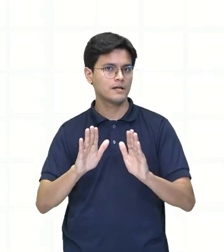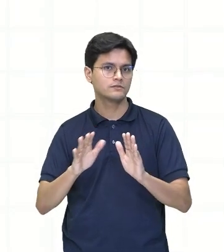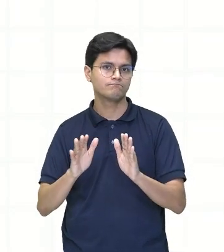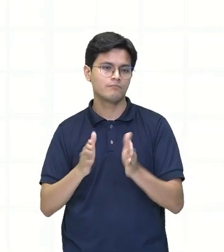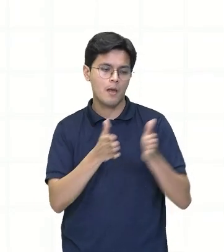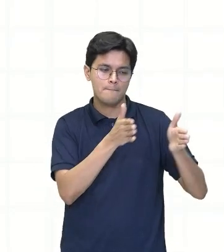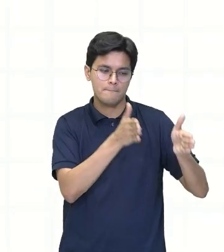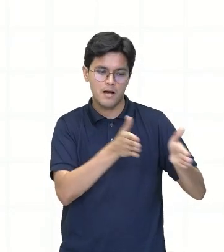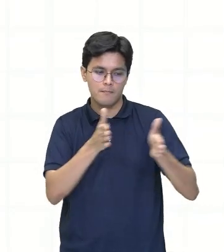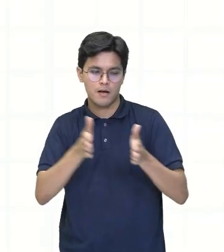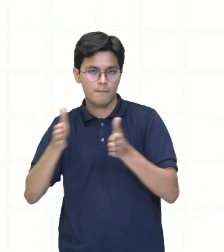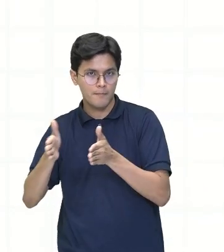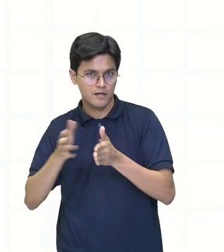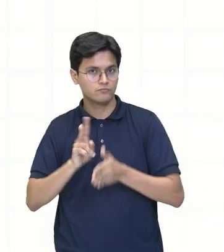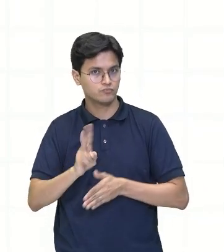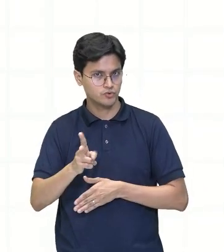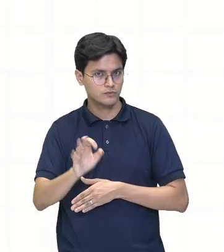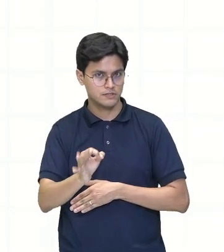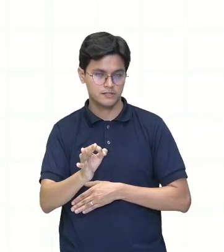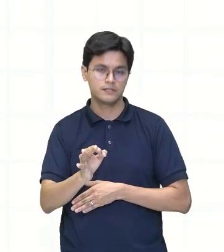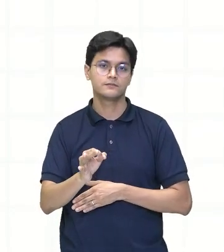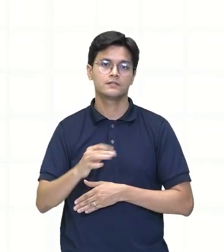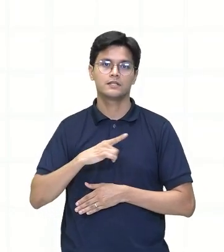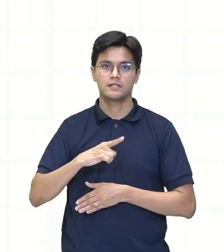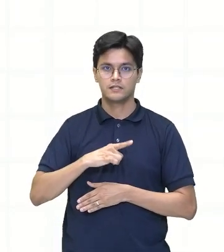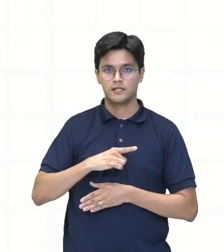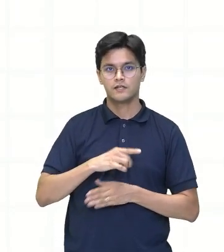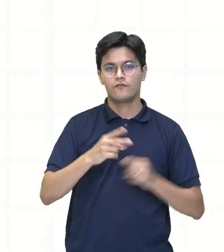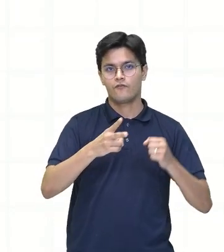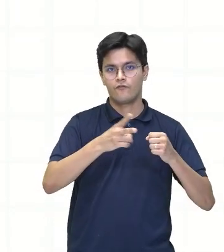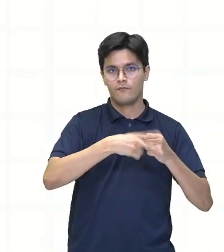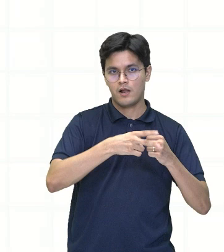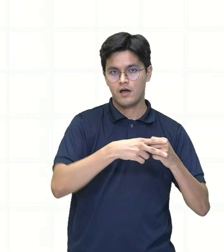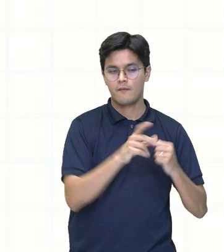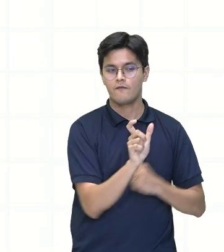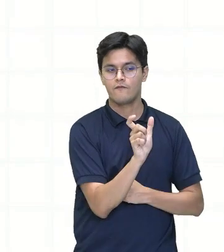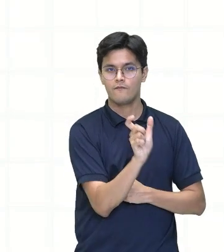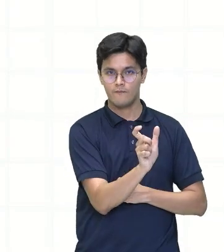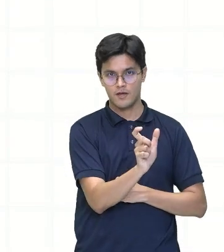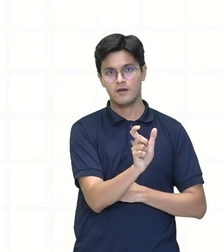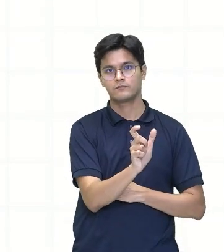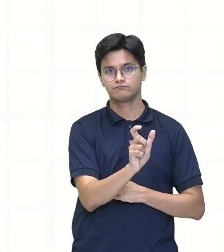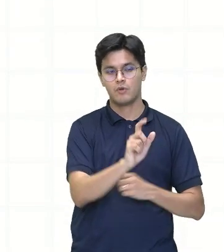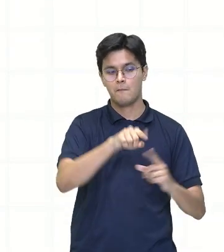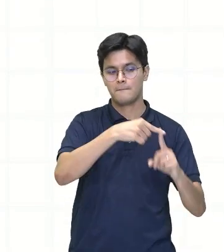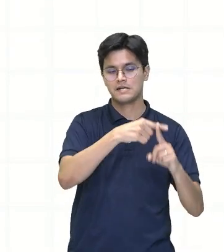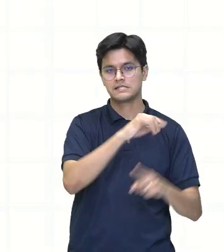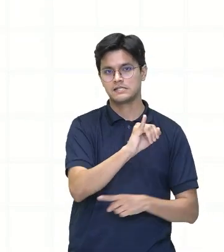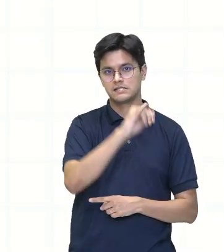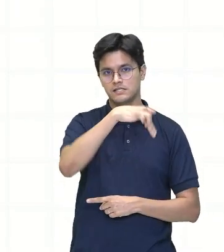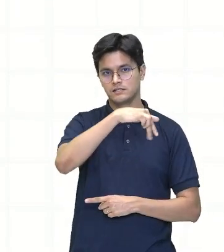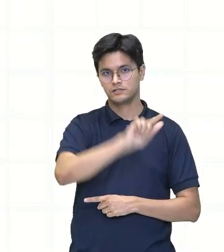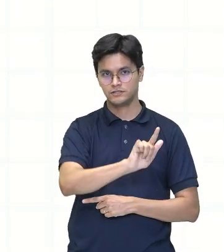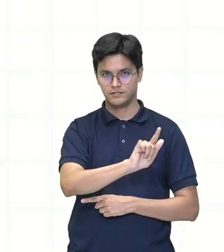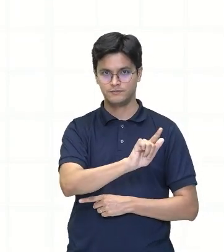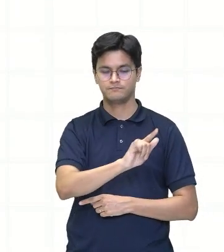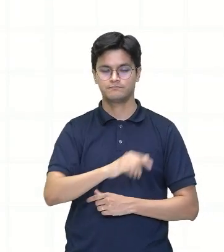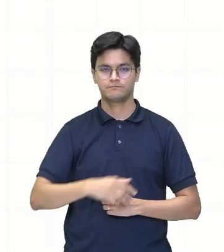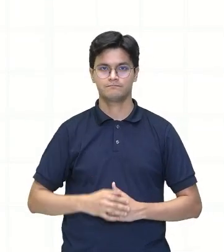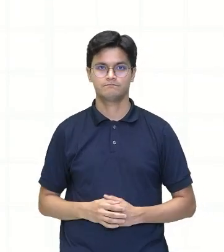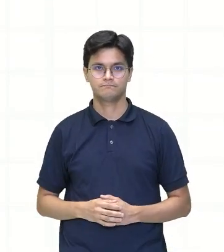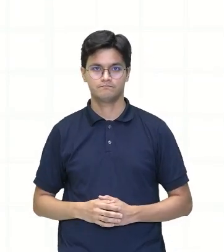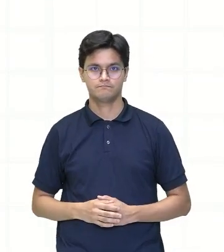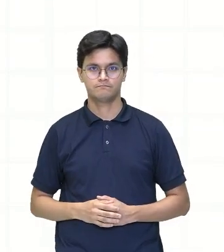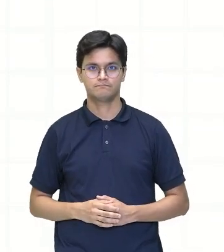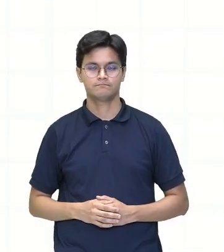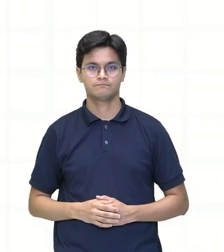principal acompanhado do ing. Você vai seguindo aí a ordem dos elementos que estão aparecendo. Tudo bem? Sem pular